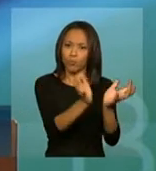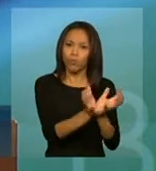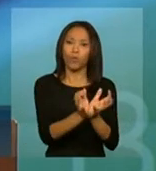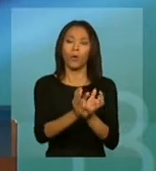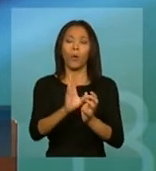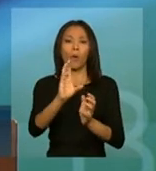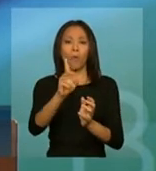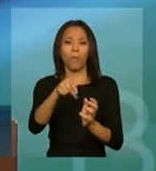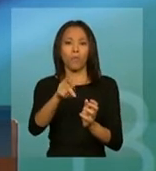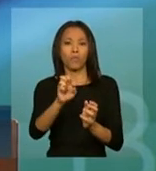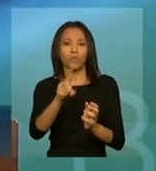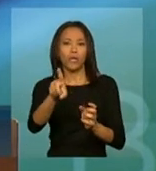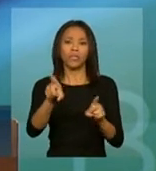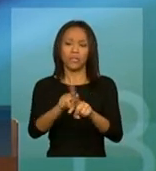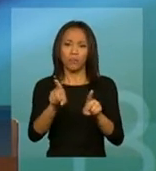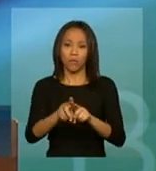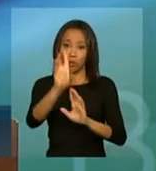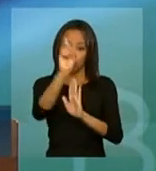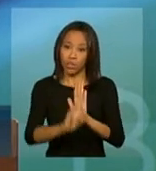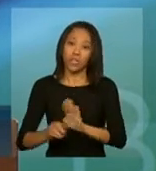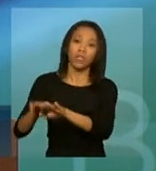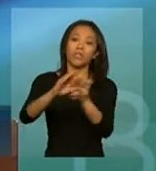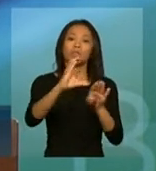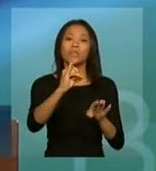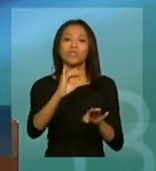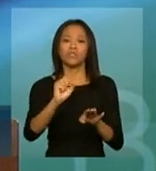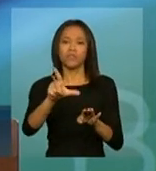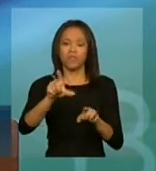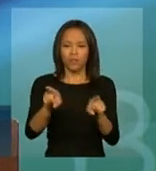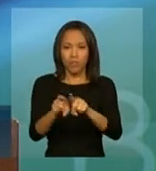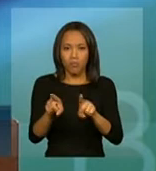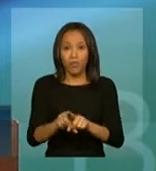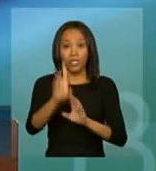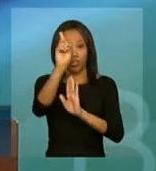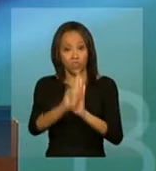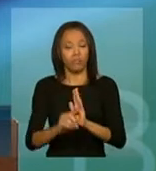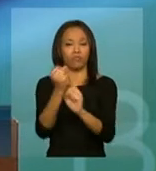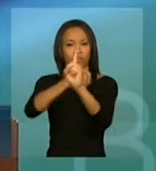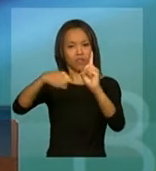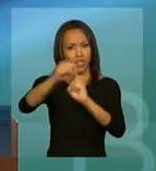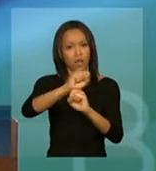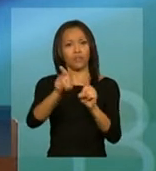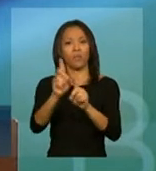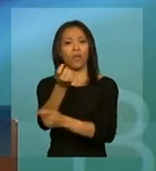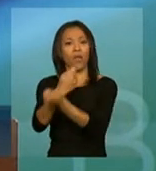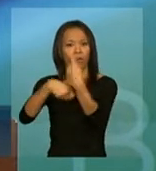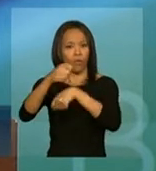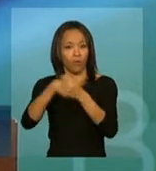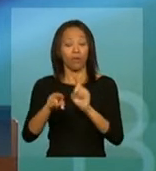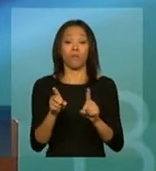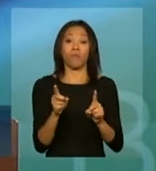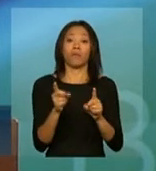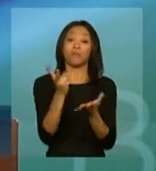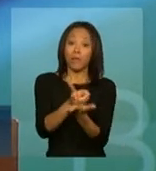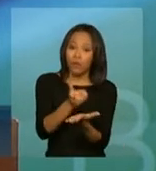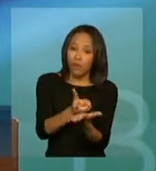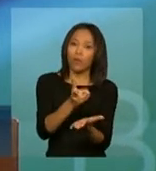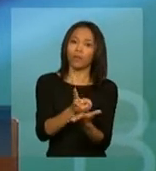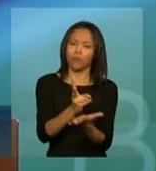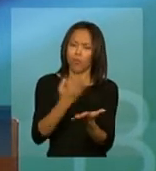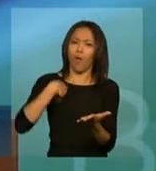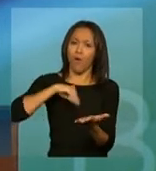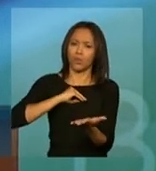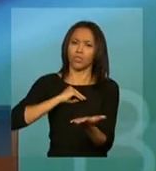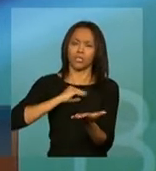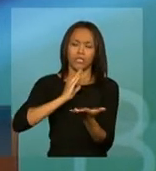pleno desfrute de direitos civis e políticos com a afirmação crescente de direitos sociais e econômicos. Ao mesmo tempo, estamos investindo muito